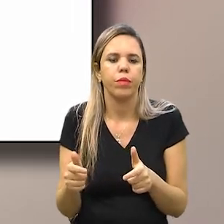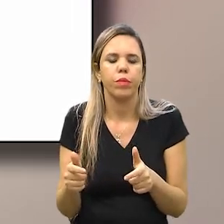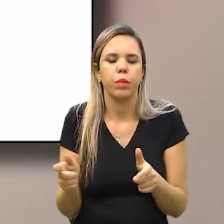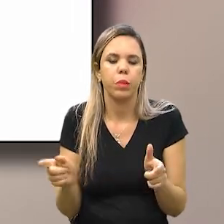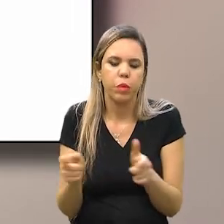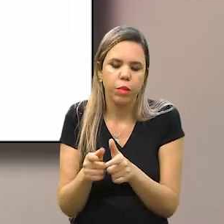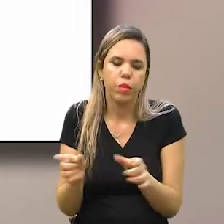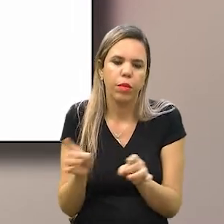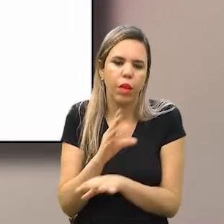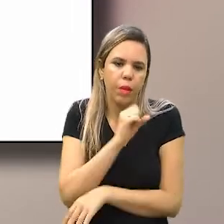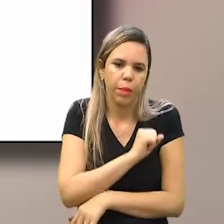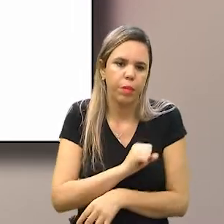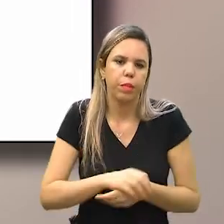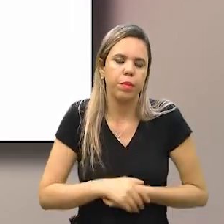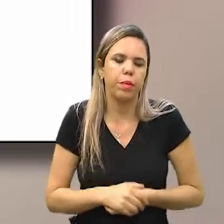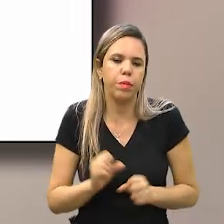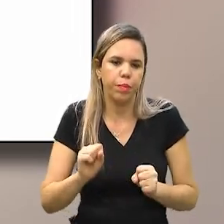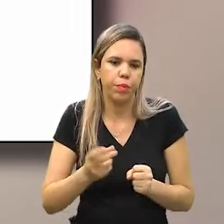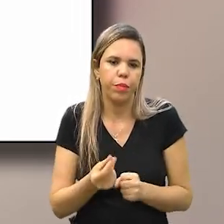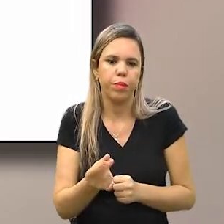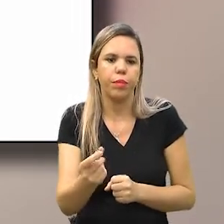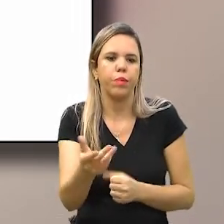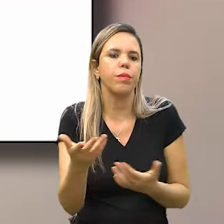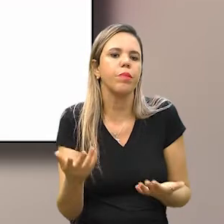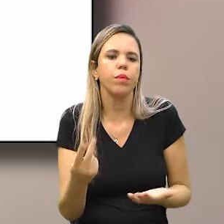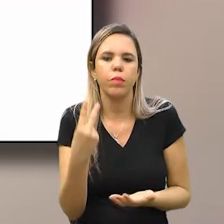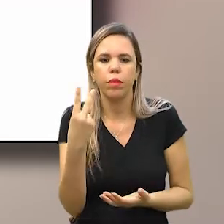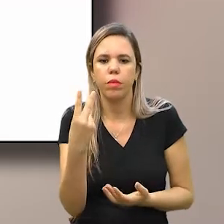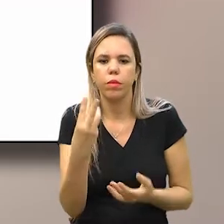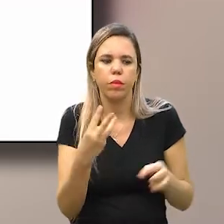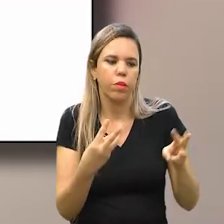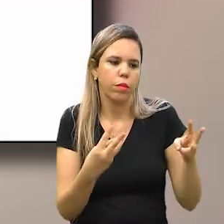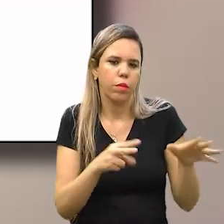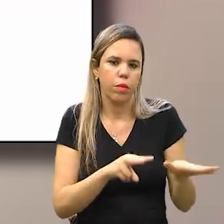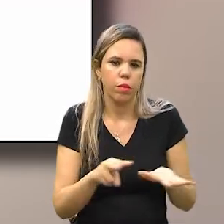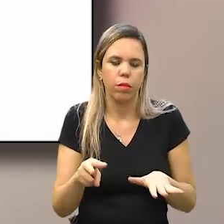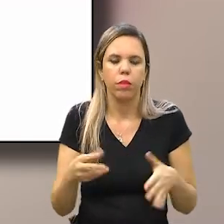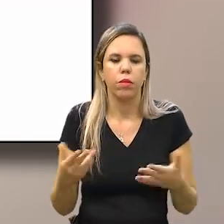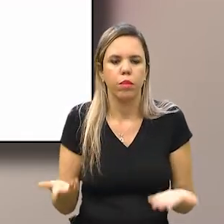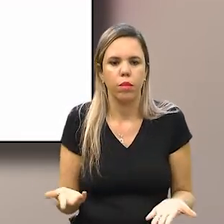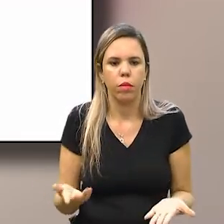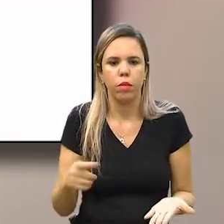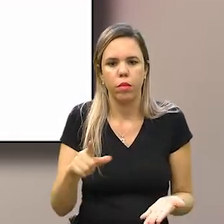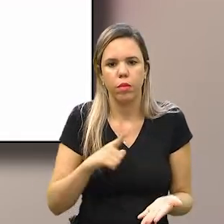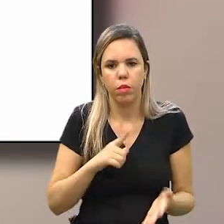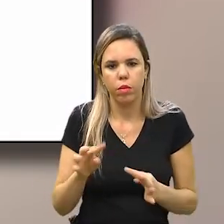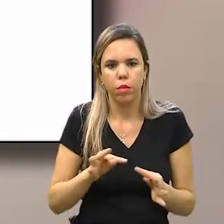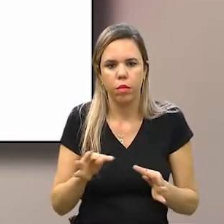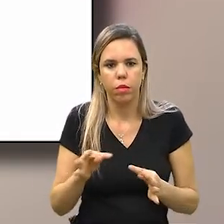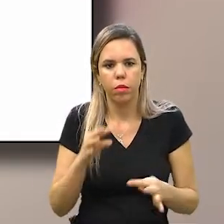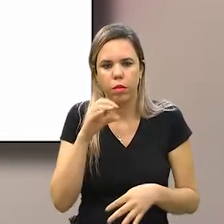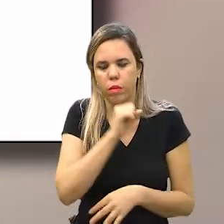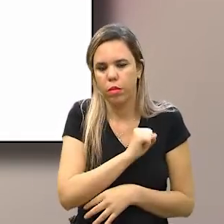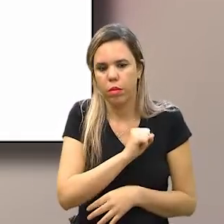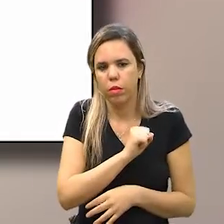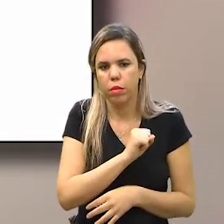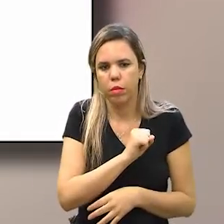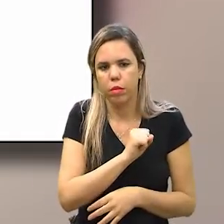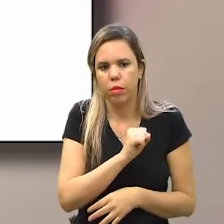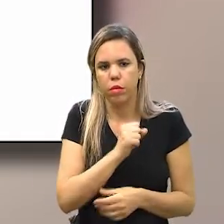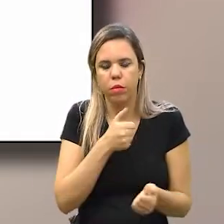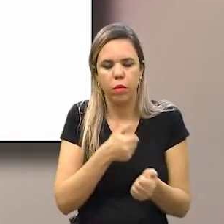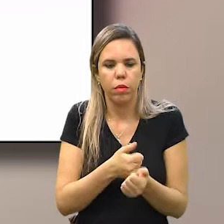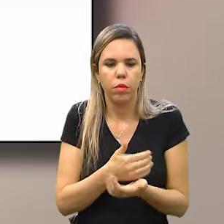se encurte, né? Termine mais rápido. Ele pode durar 2 a 3 semanas. Mas quando você dá o tratamento